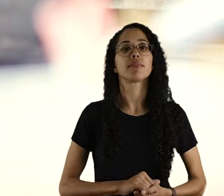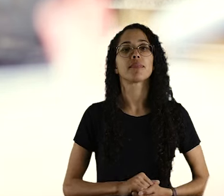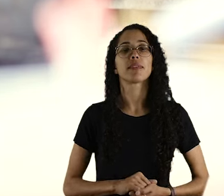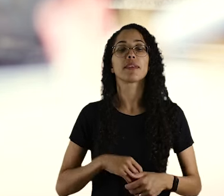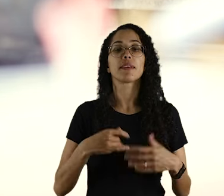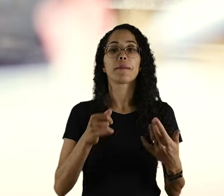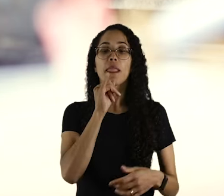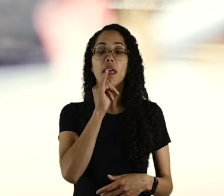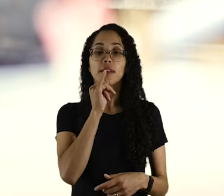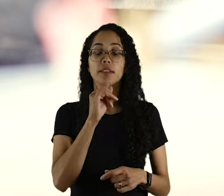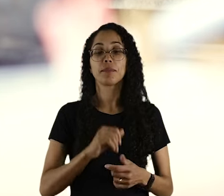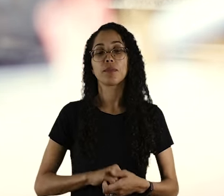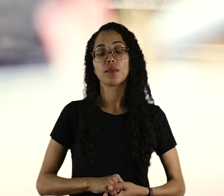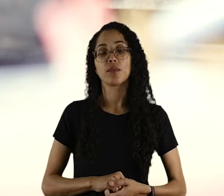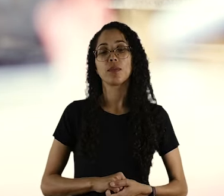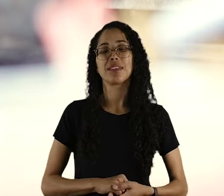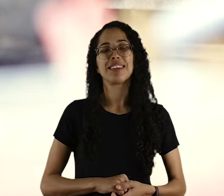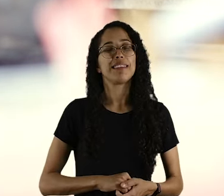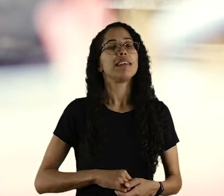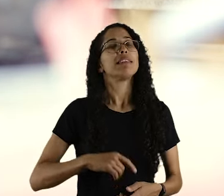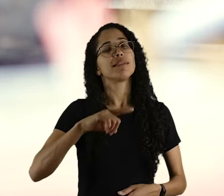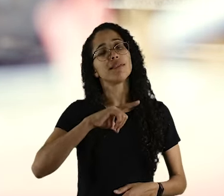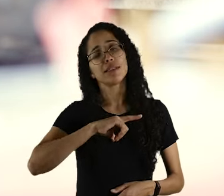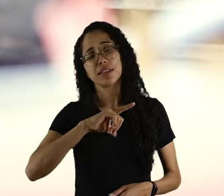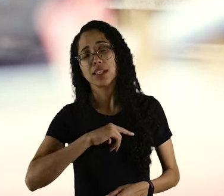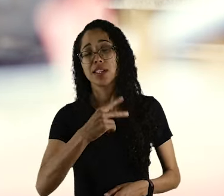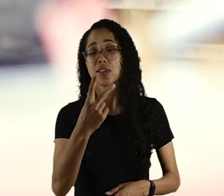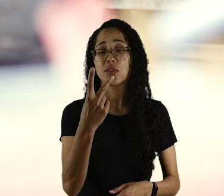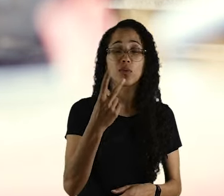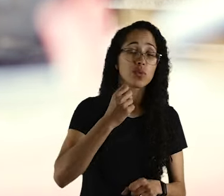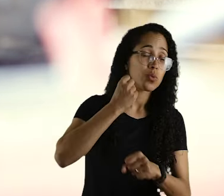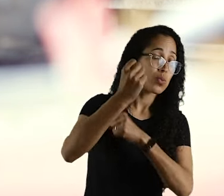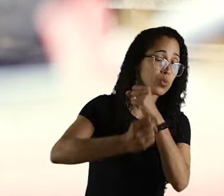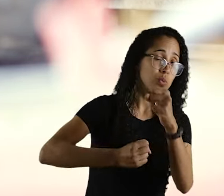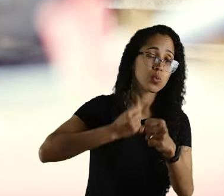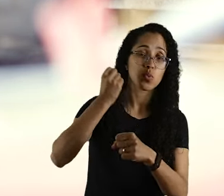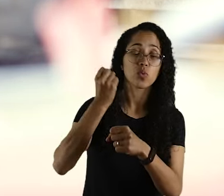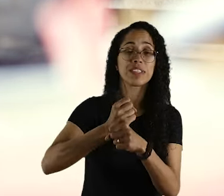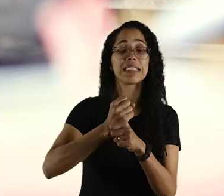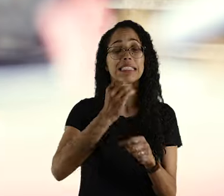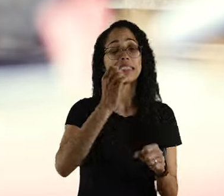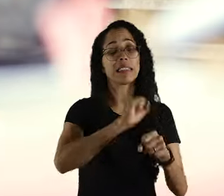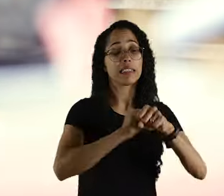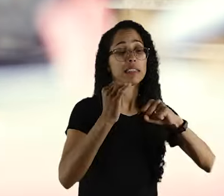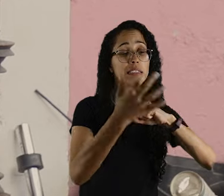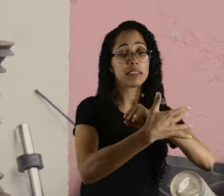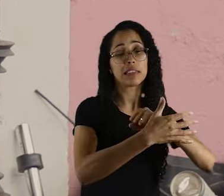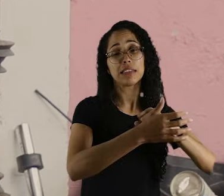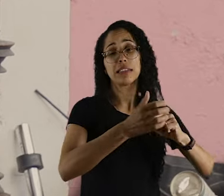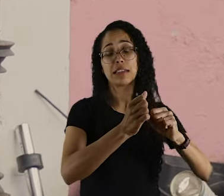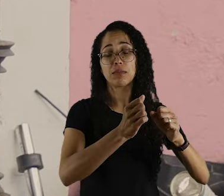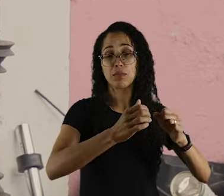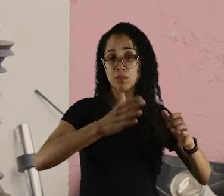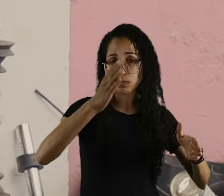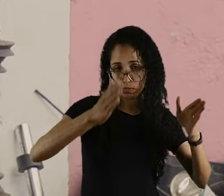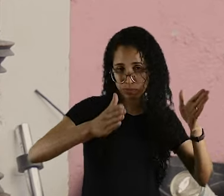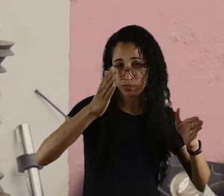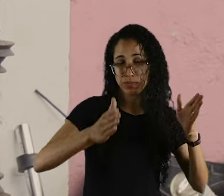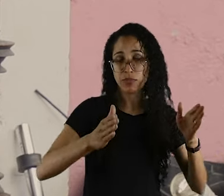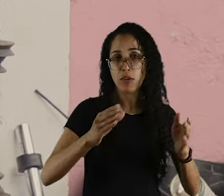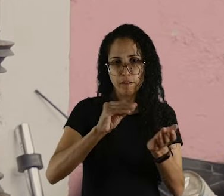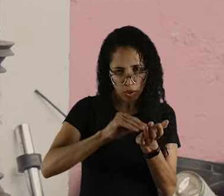gente passou por alguns anos aí de bastante crise financeira, né? A questão pandemia e tudo mais. Não chegou a faltar, não,